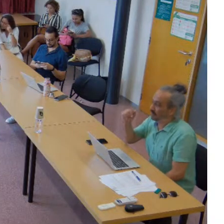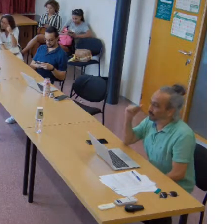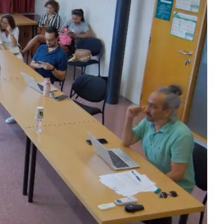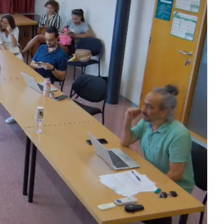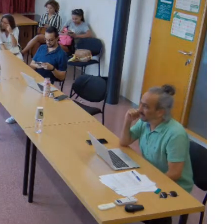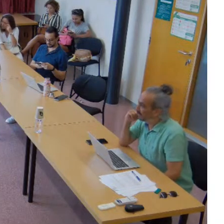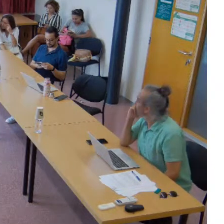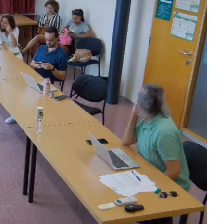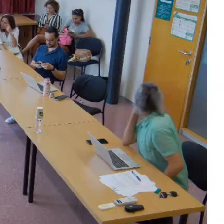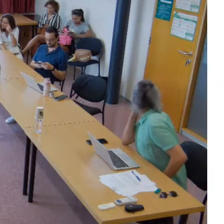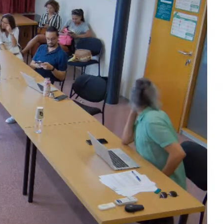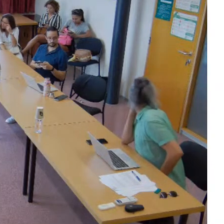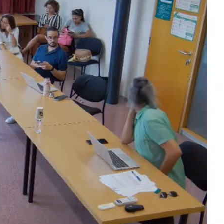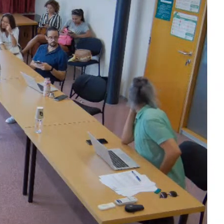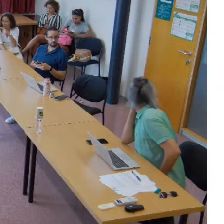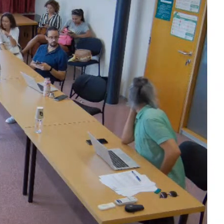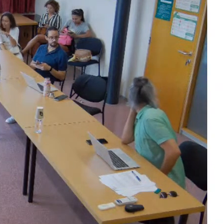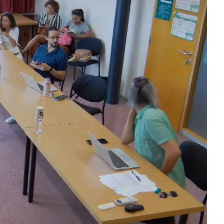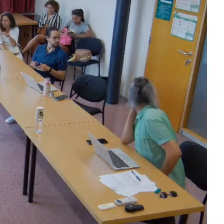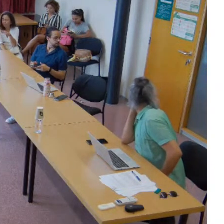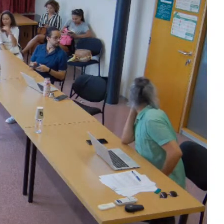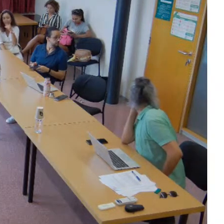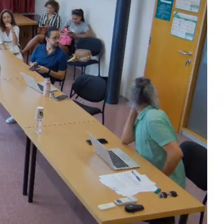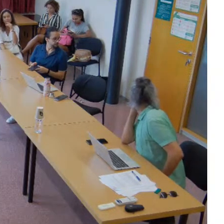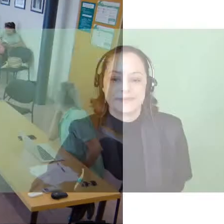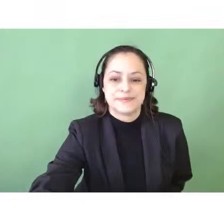Eu receio que a Anabel demore.